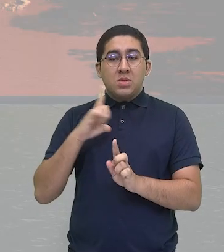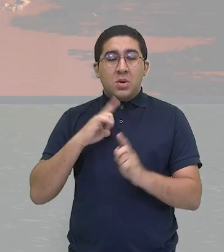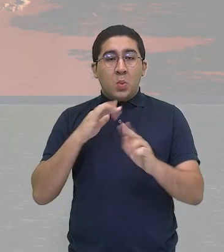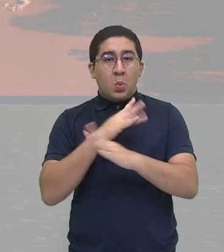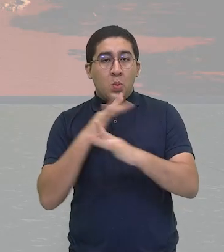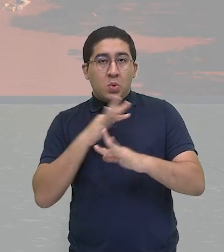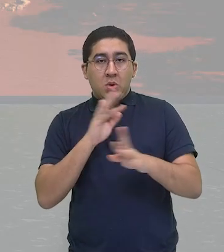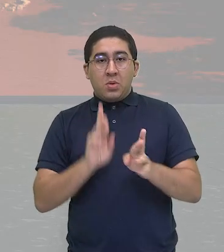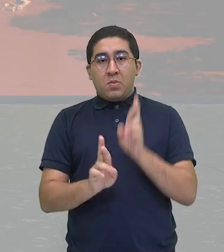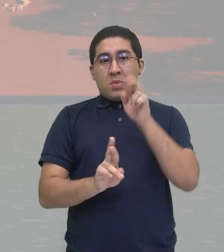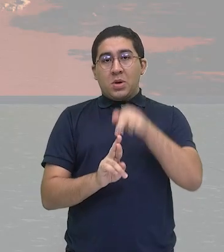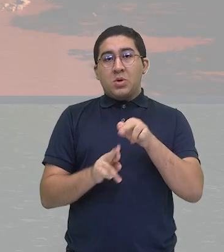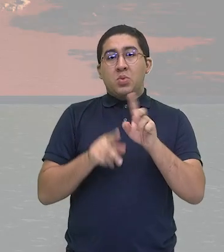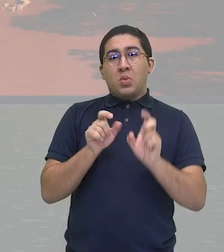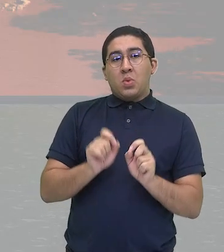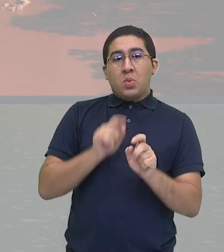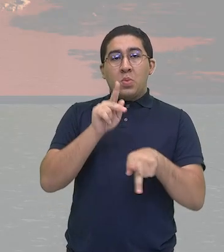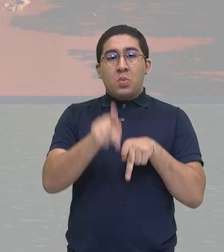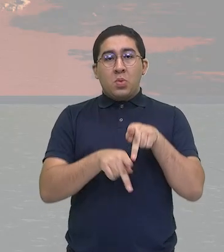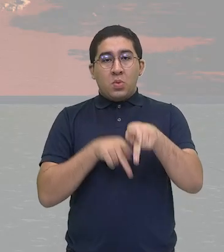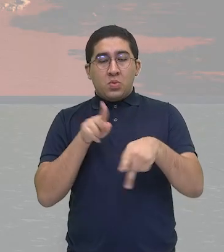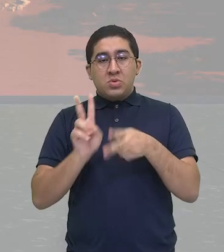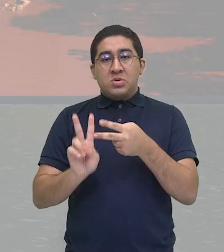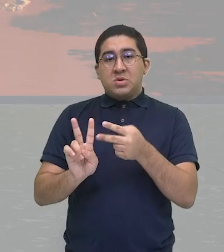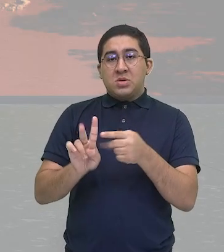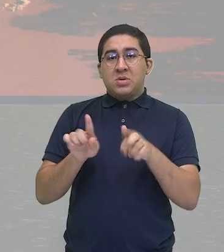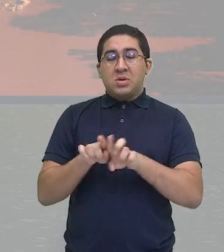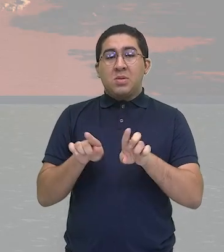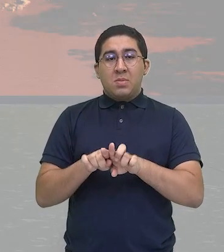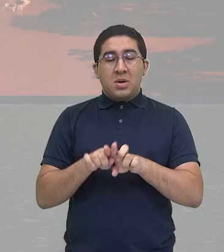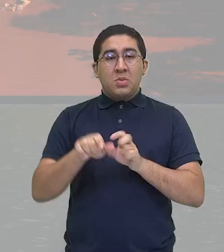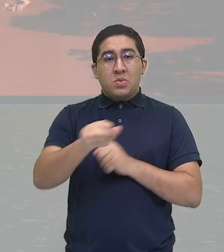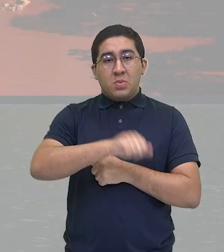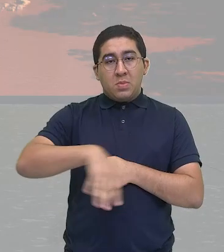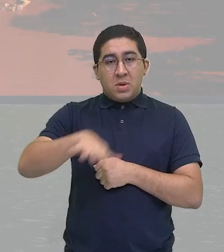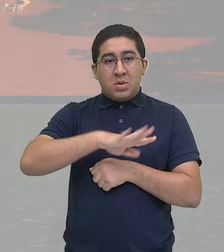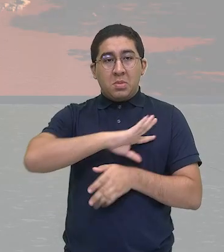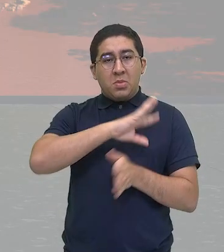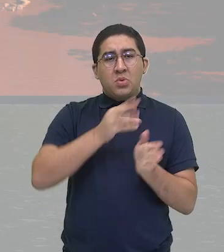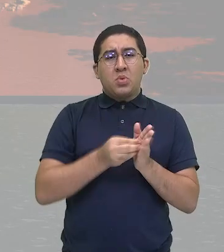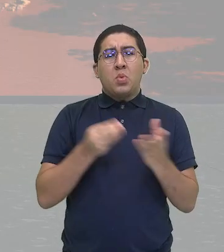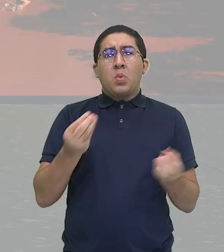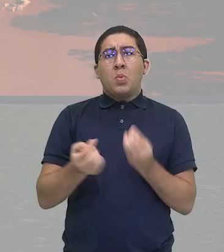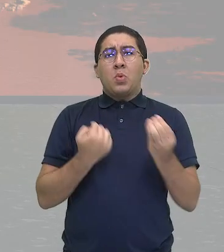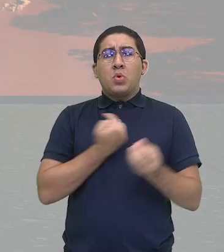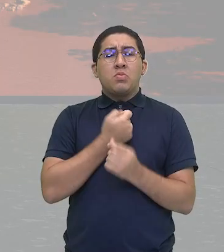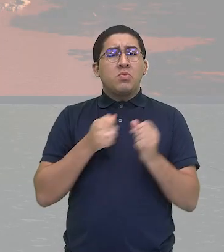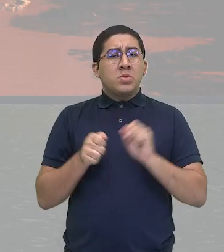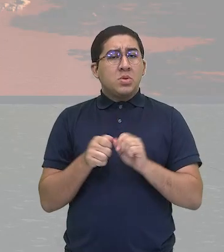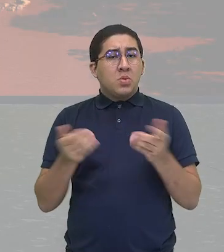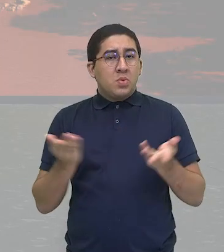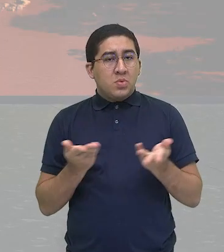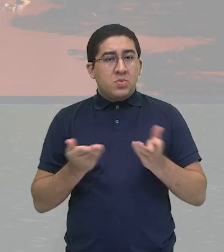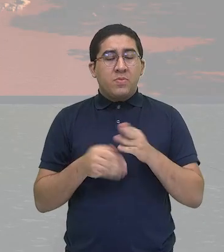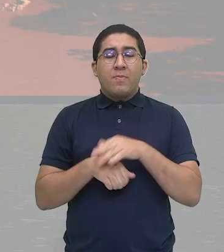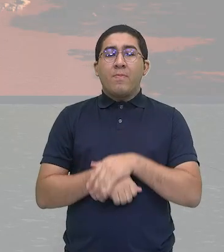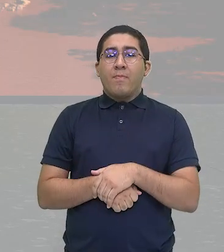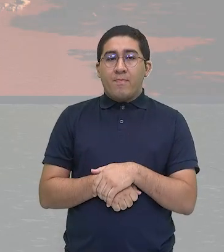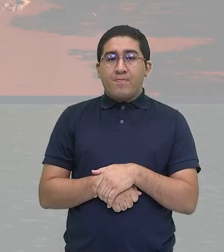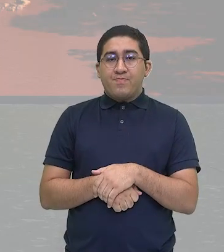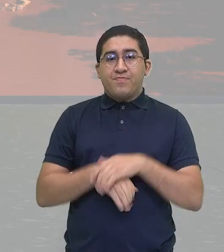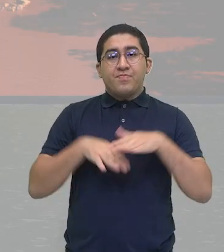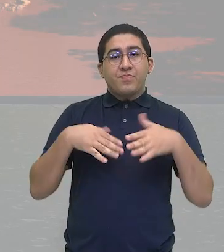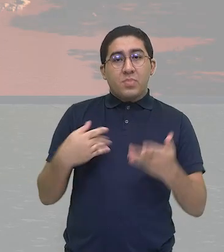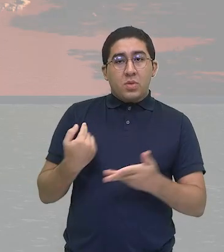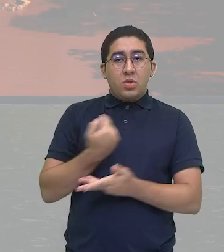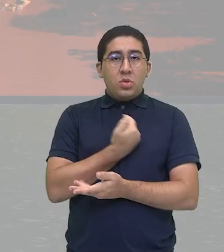sobre os povos indígenas e o meio ambiente na Amazônia. Então, como a gente vai fazer isso hoje, professora Manuela? Então, a